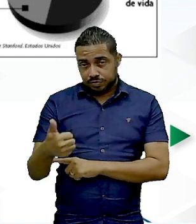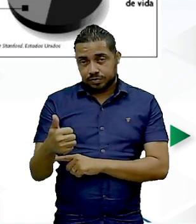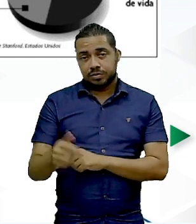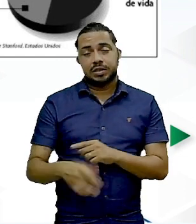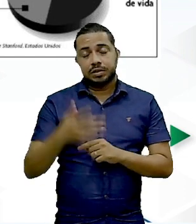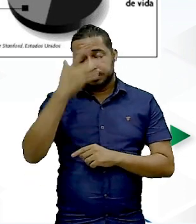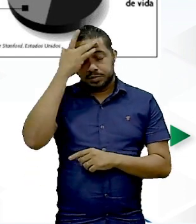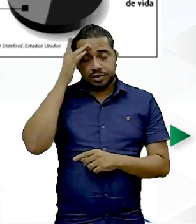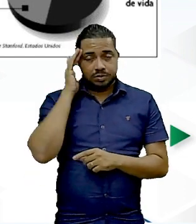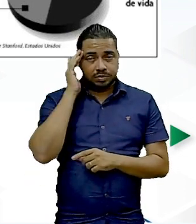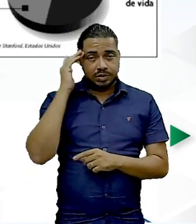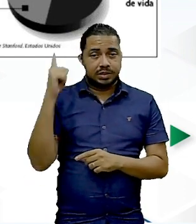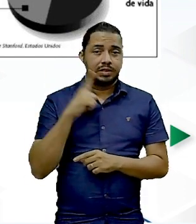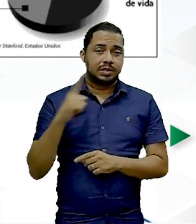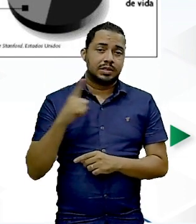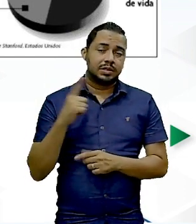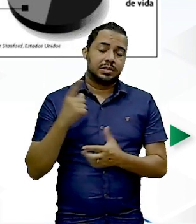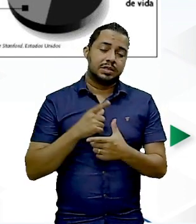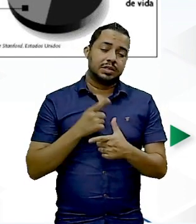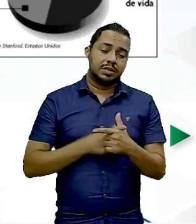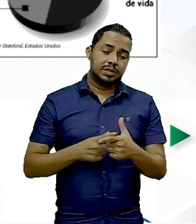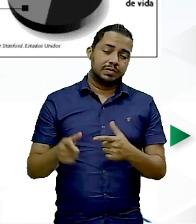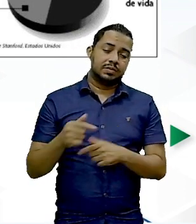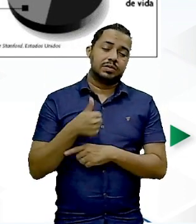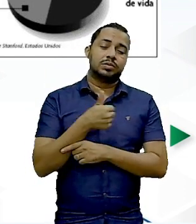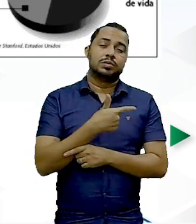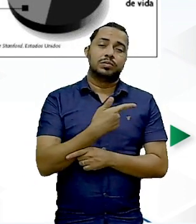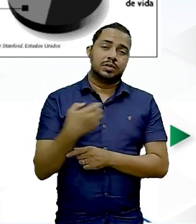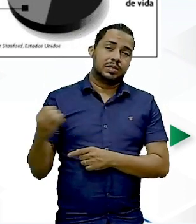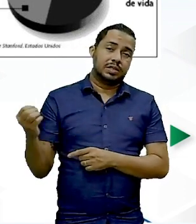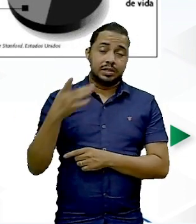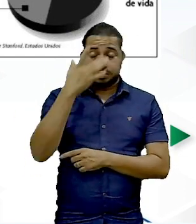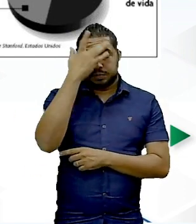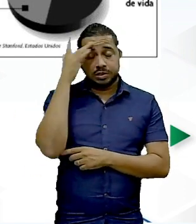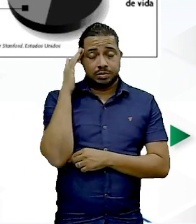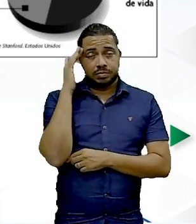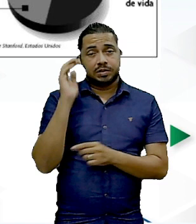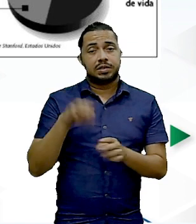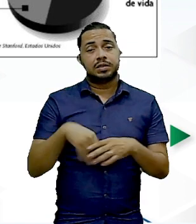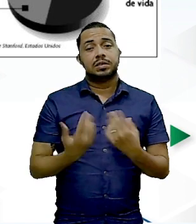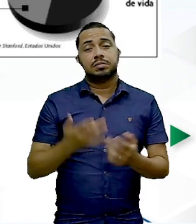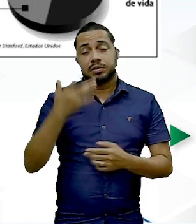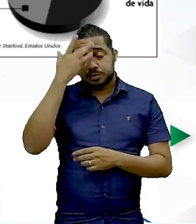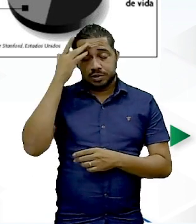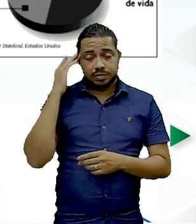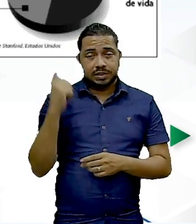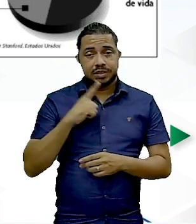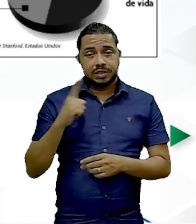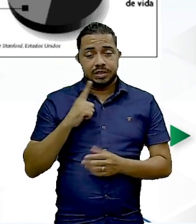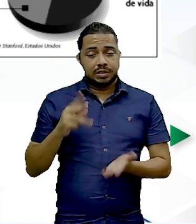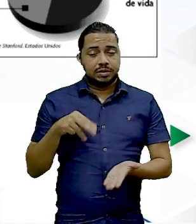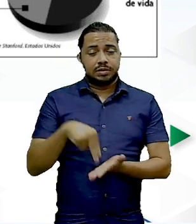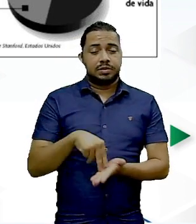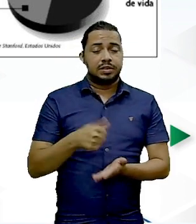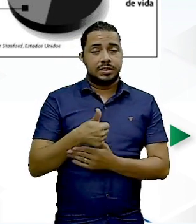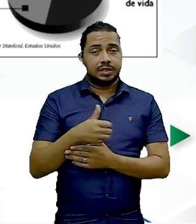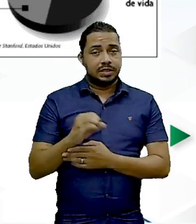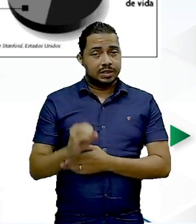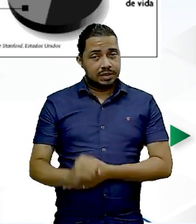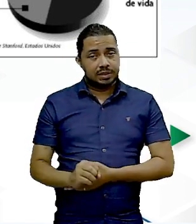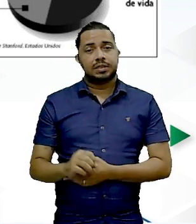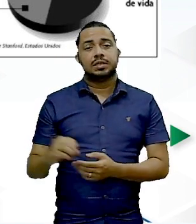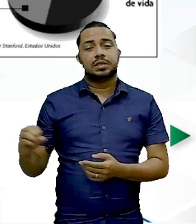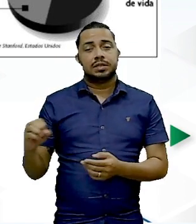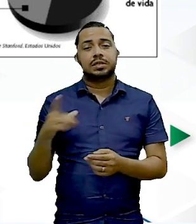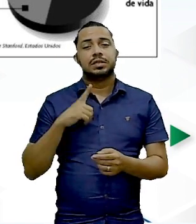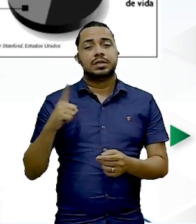pessoas que estão aí na divisão, né? 200 pessoas. Então, a pessoa que está na posição 100, mais a pessoa que está